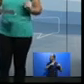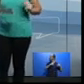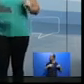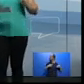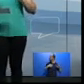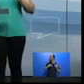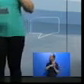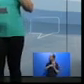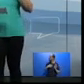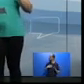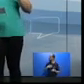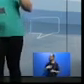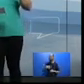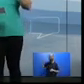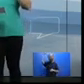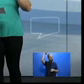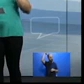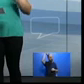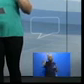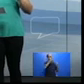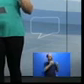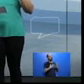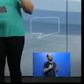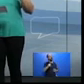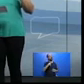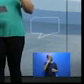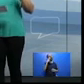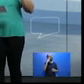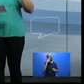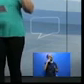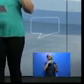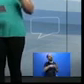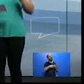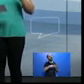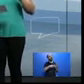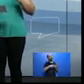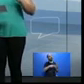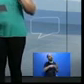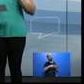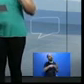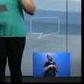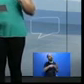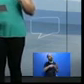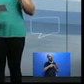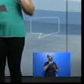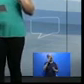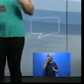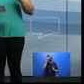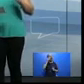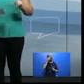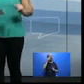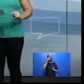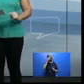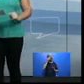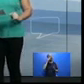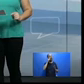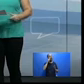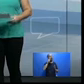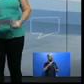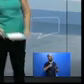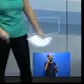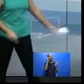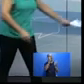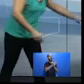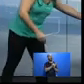seguinte, gostaria de ver a cláusula do testamento de Adão que me afastou da partilha do